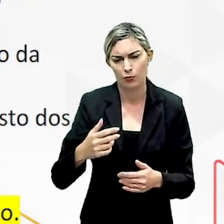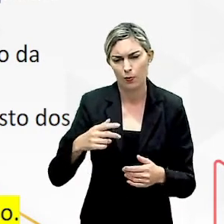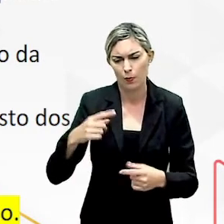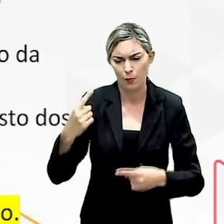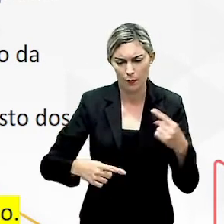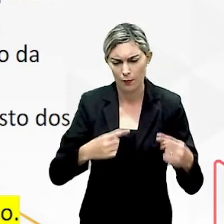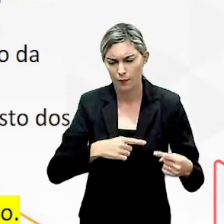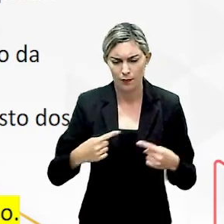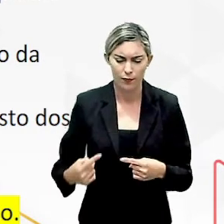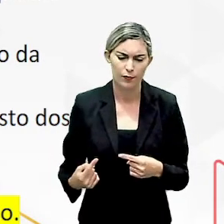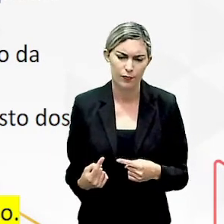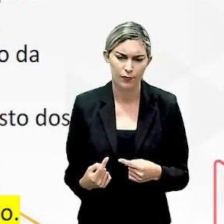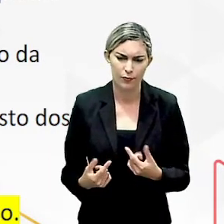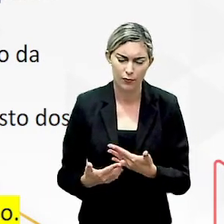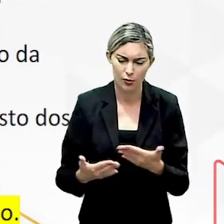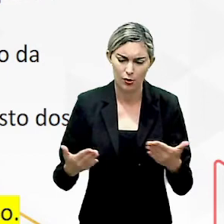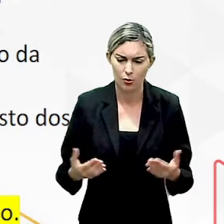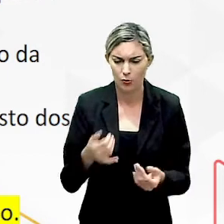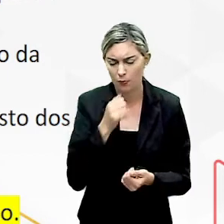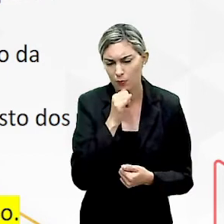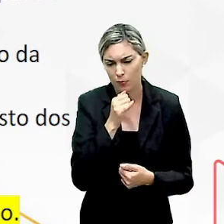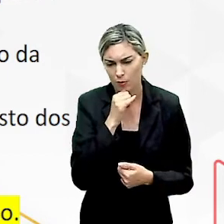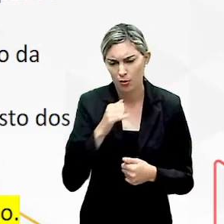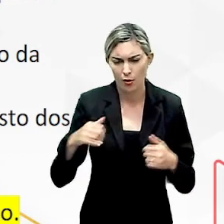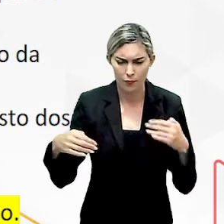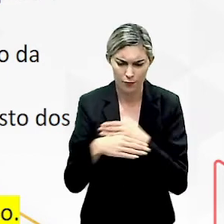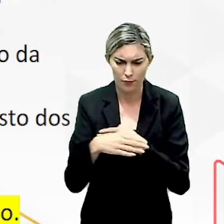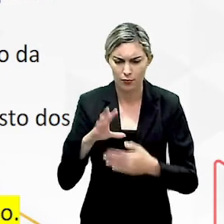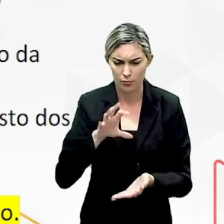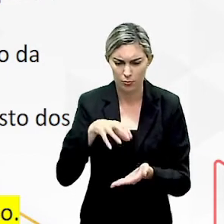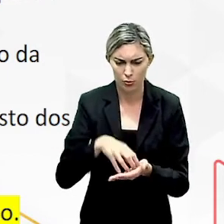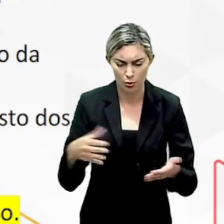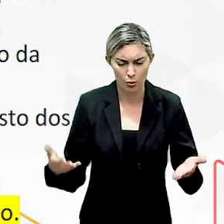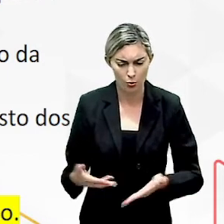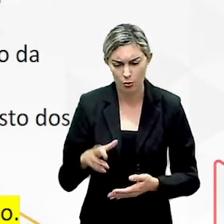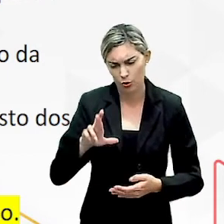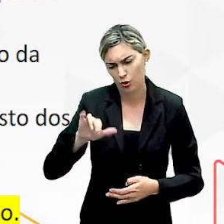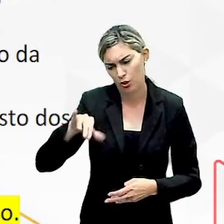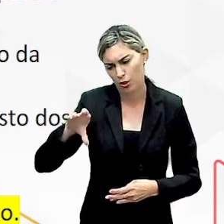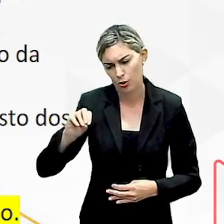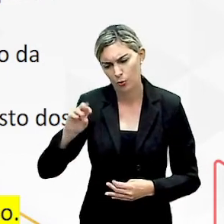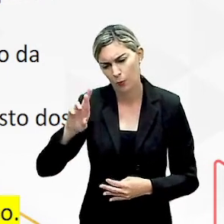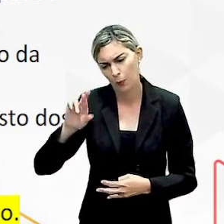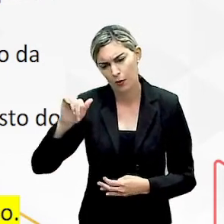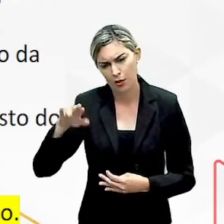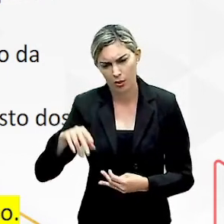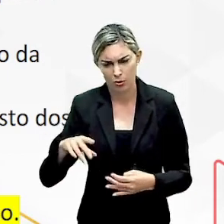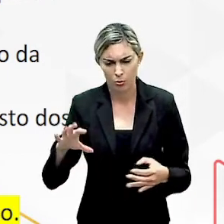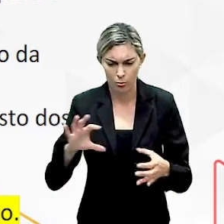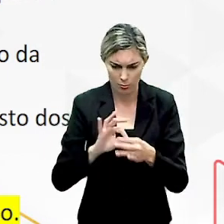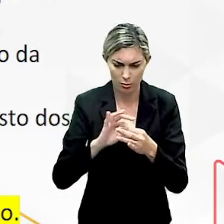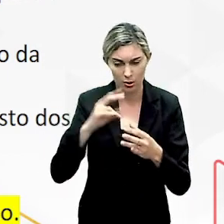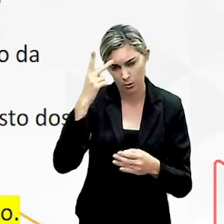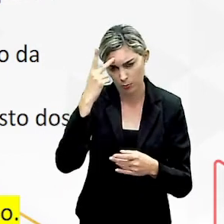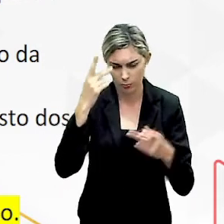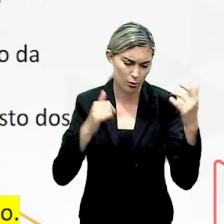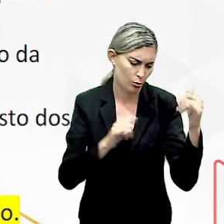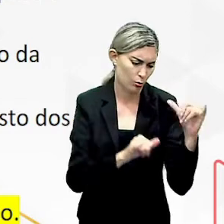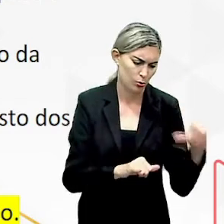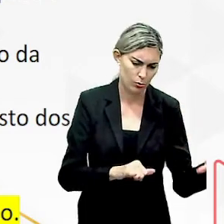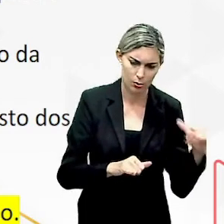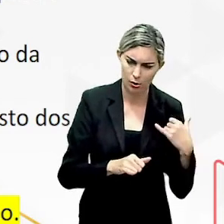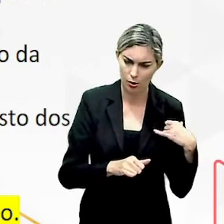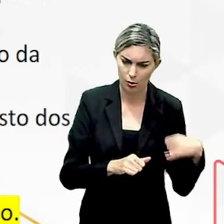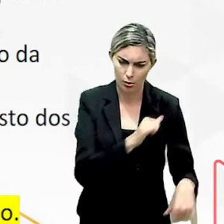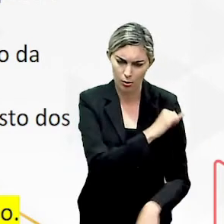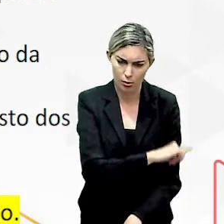polêmicas. Reformas como, por exemplo, a Avenida Central, hoje a Avenida Rio Branco, que liga São Paulo ao Rio de Janeiro. Vai destruir